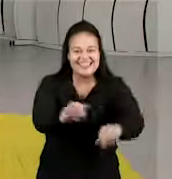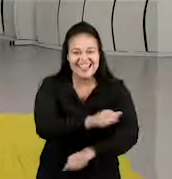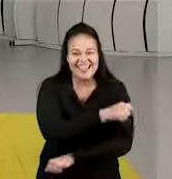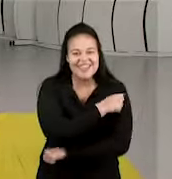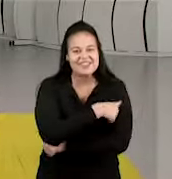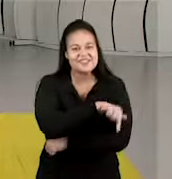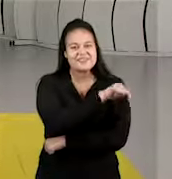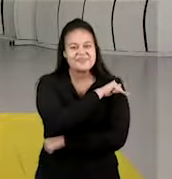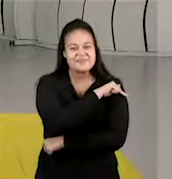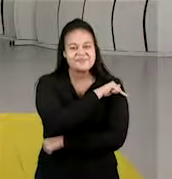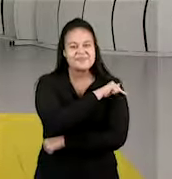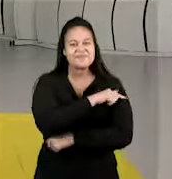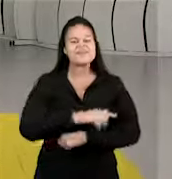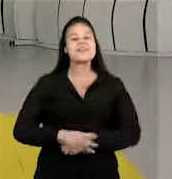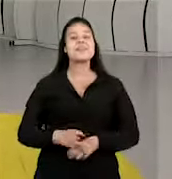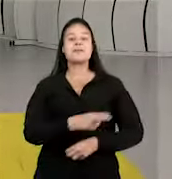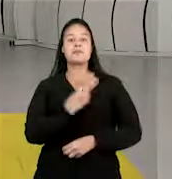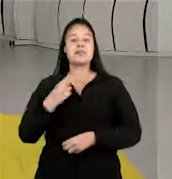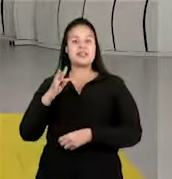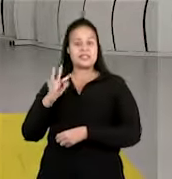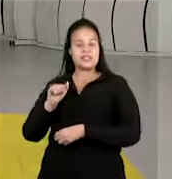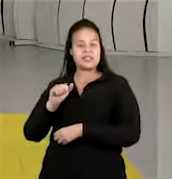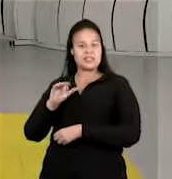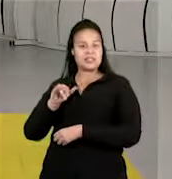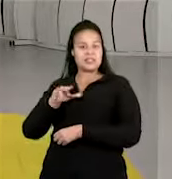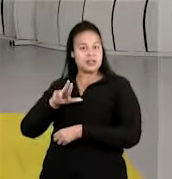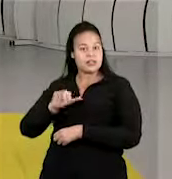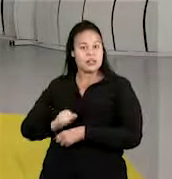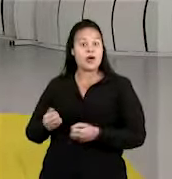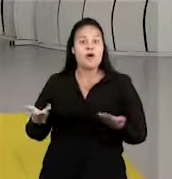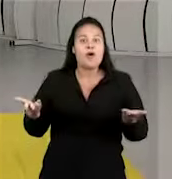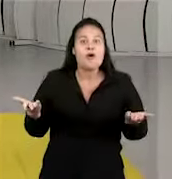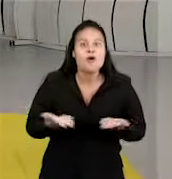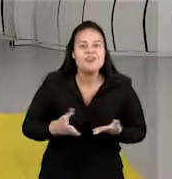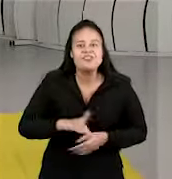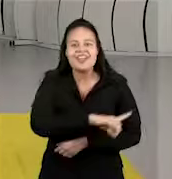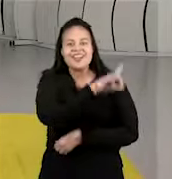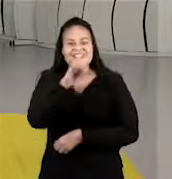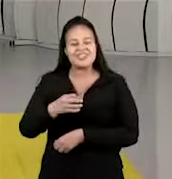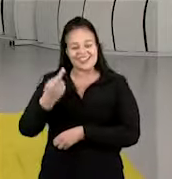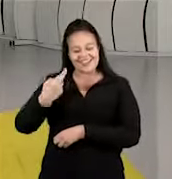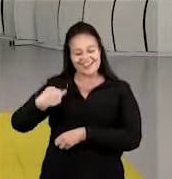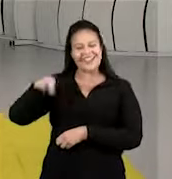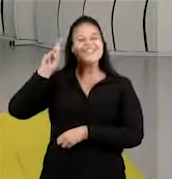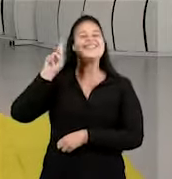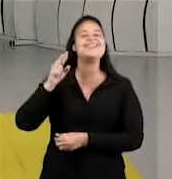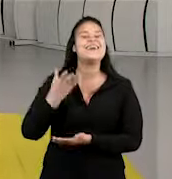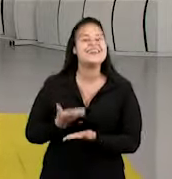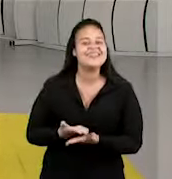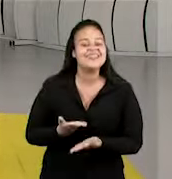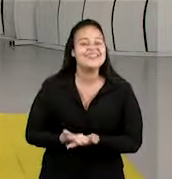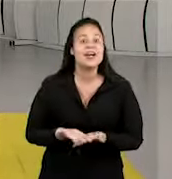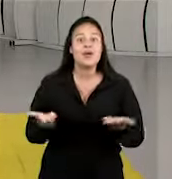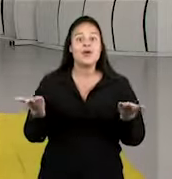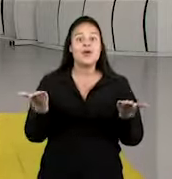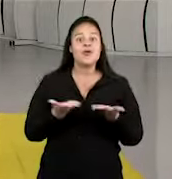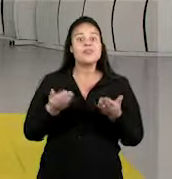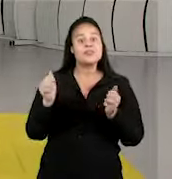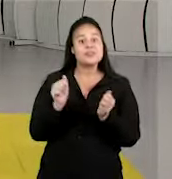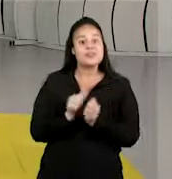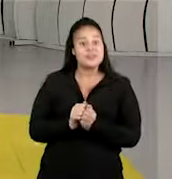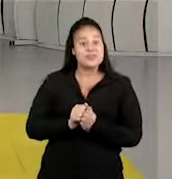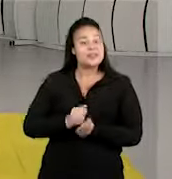aluno do 7º ano! Meu nome é Tassiana Brasil e hoje é dia de aula de ensino religioso. Eu estou aqui hoje com a minha